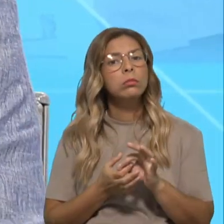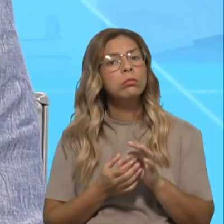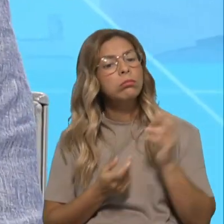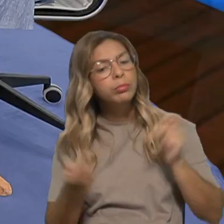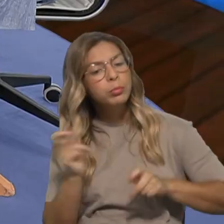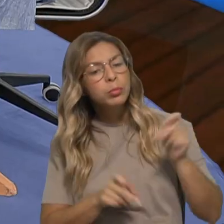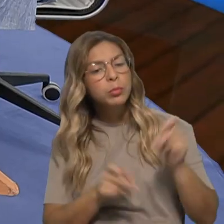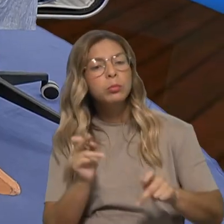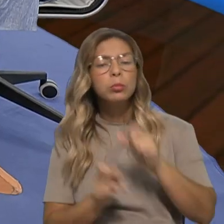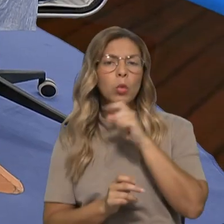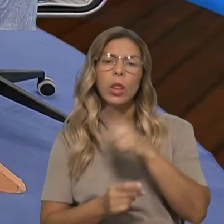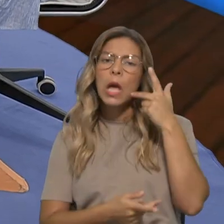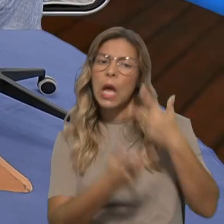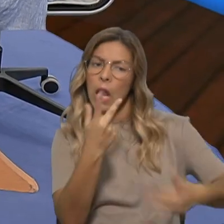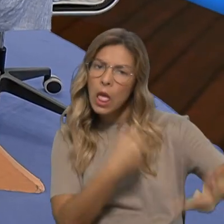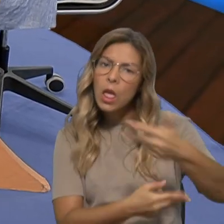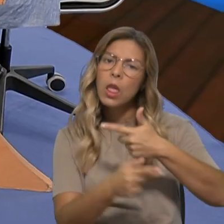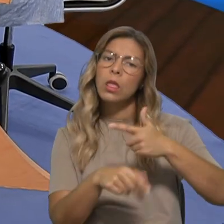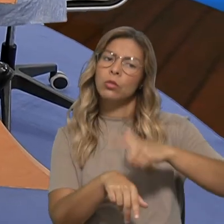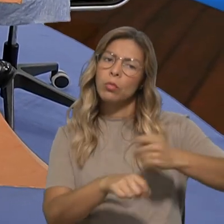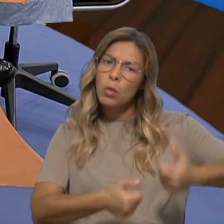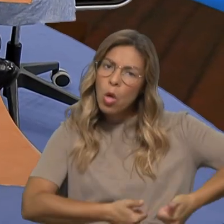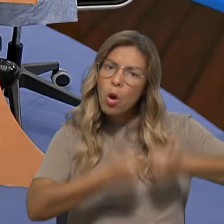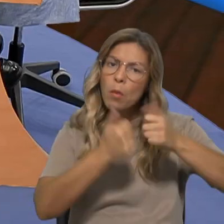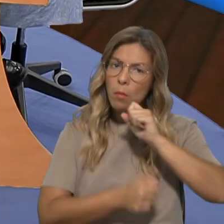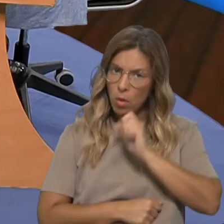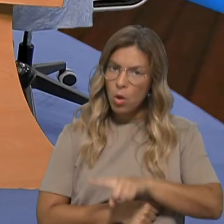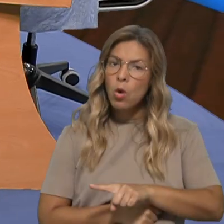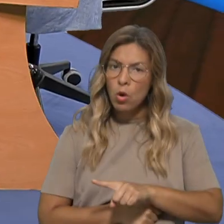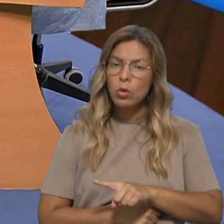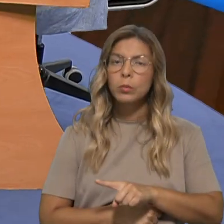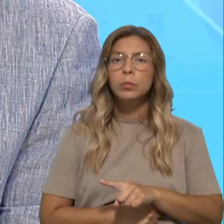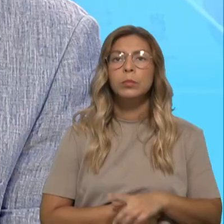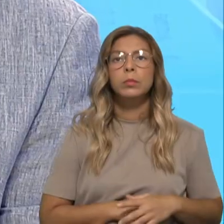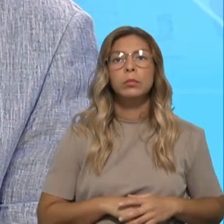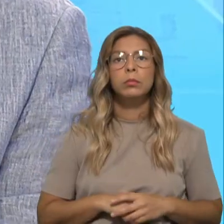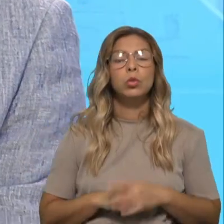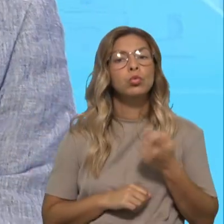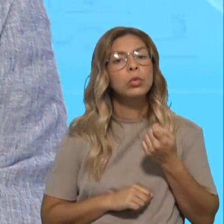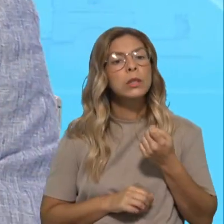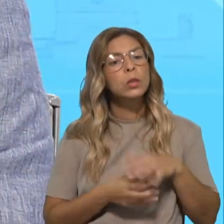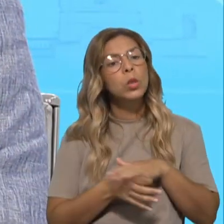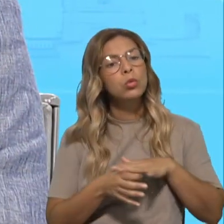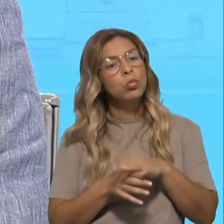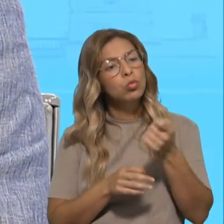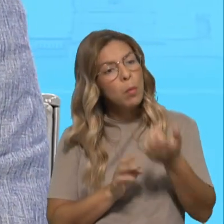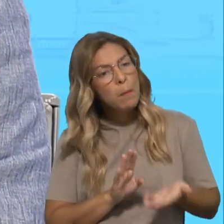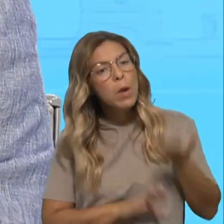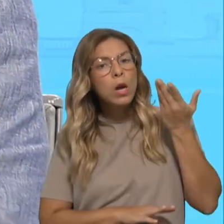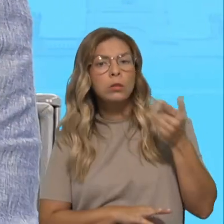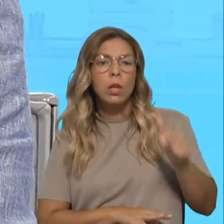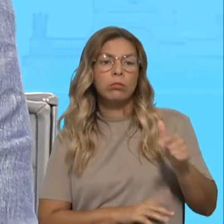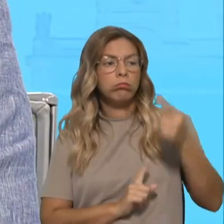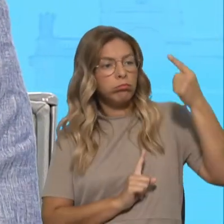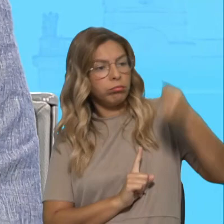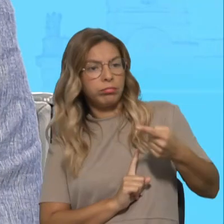criticadas abertamente e melhoradas, e isso é uma situação melhor do que onde existe um regime autoritário, não é?